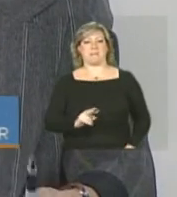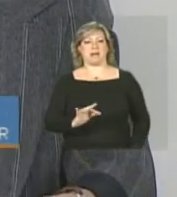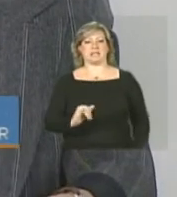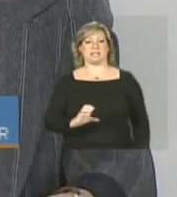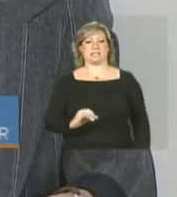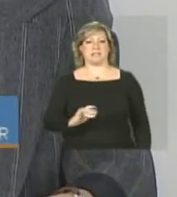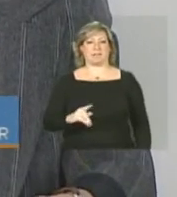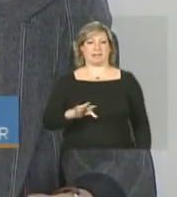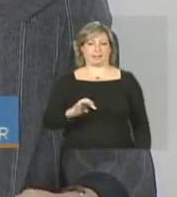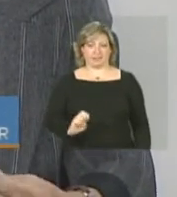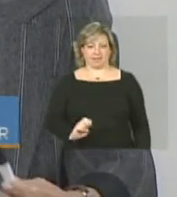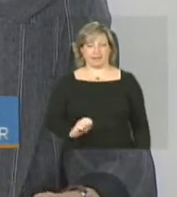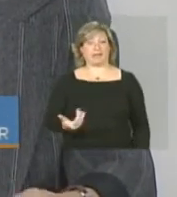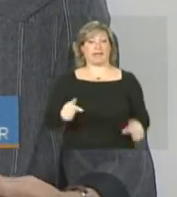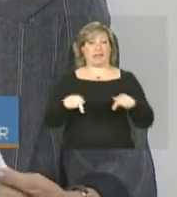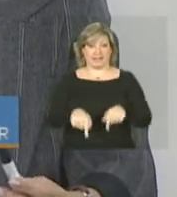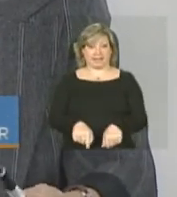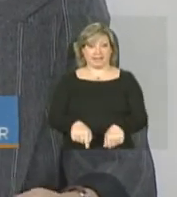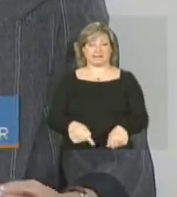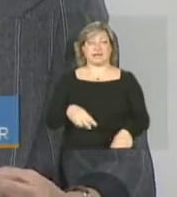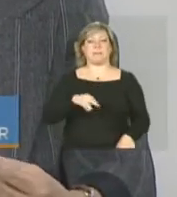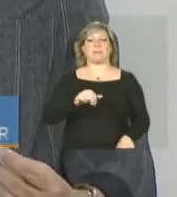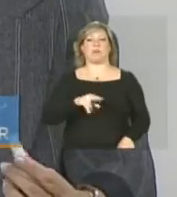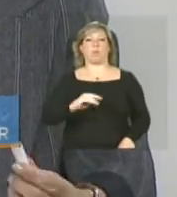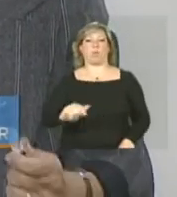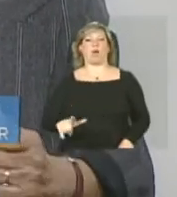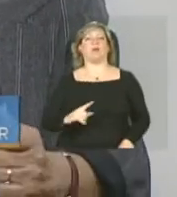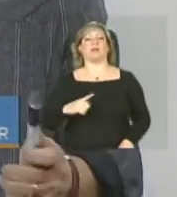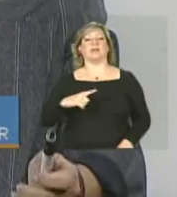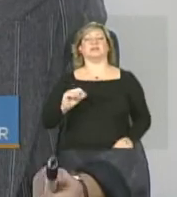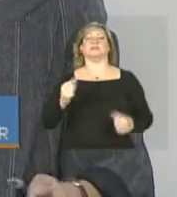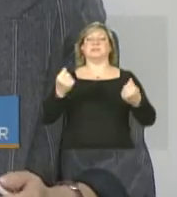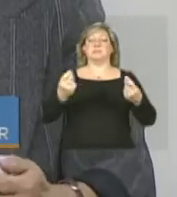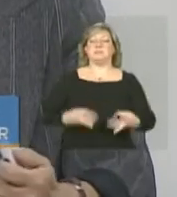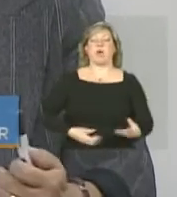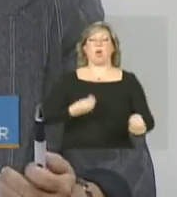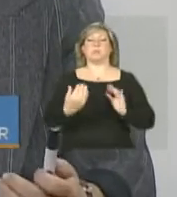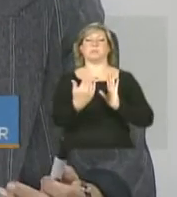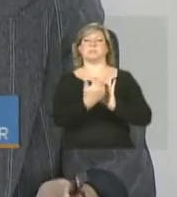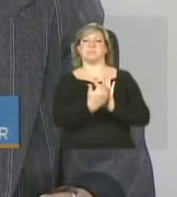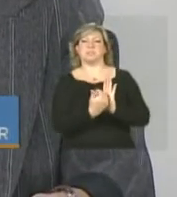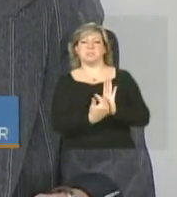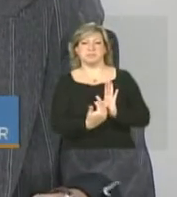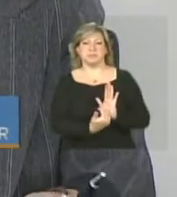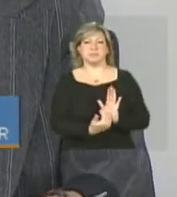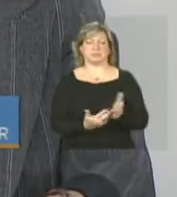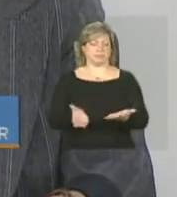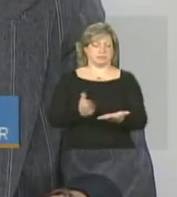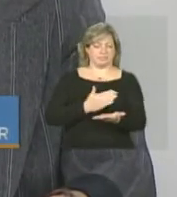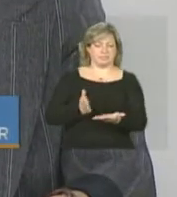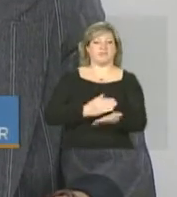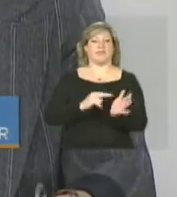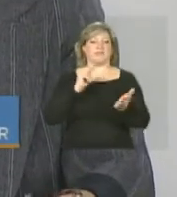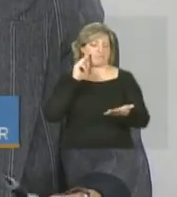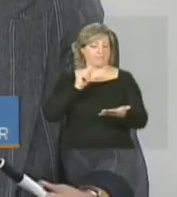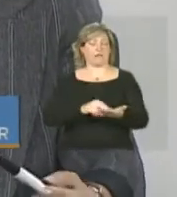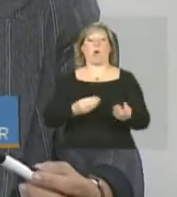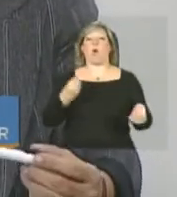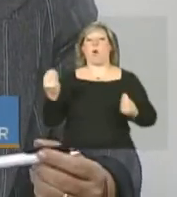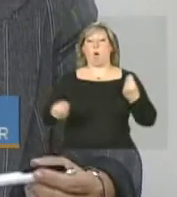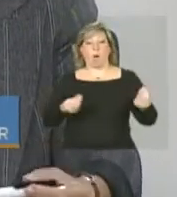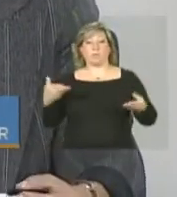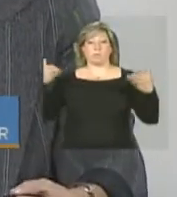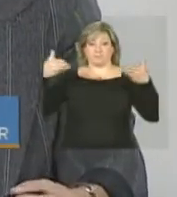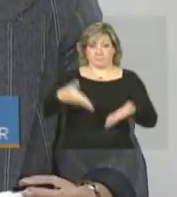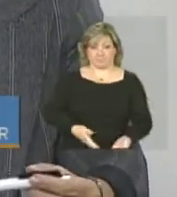manual traz, então, trará explicações sobre toda a programação e como é que se dá essa participação. E